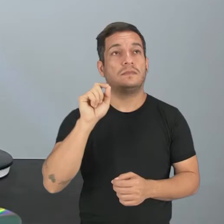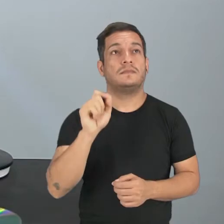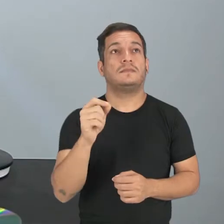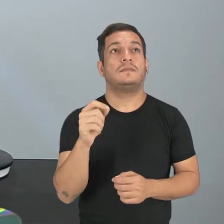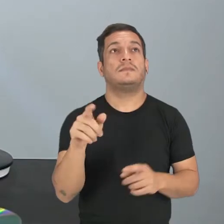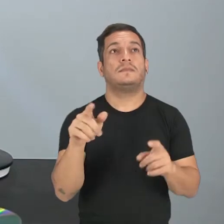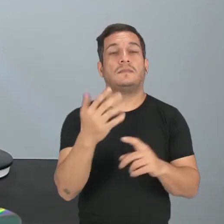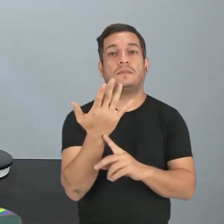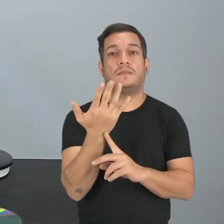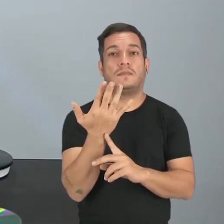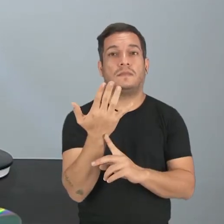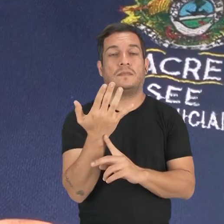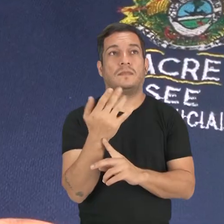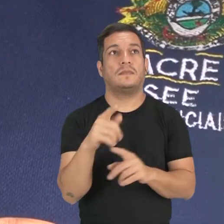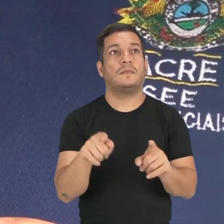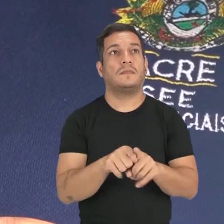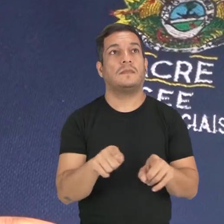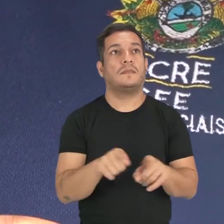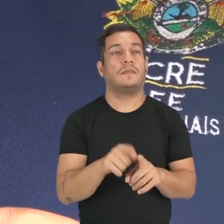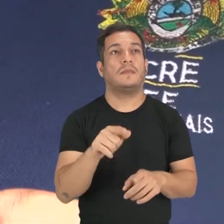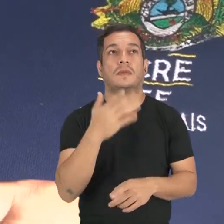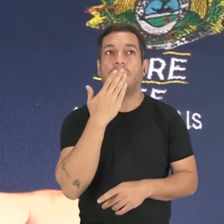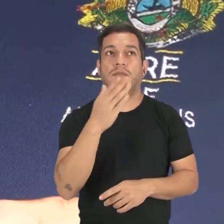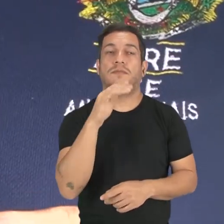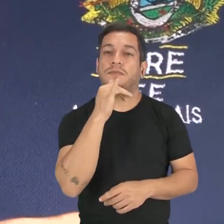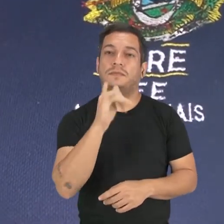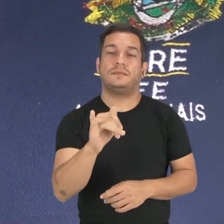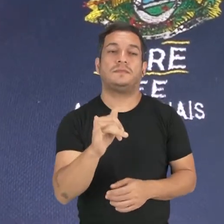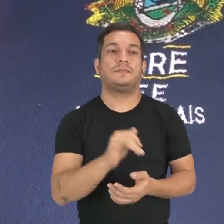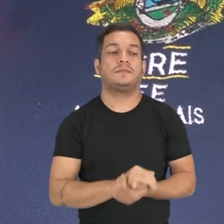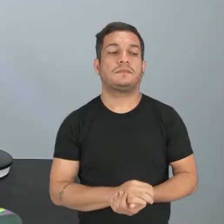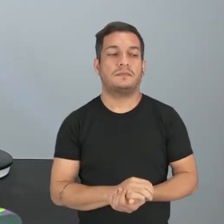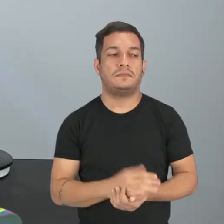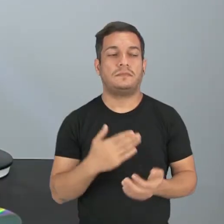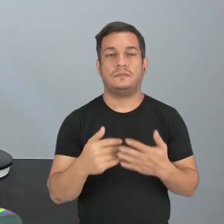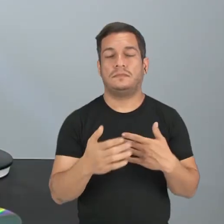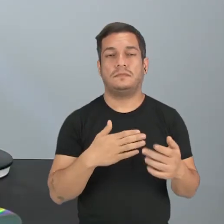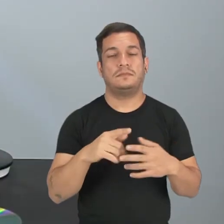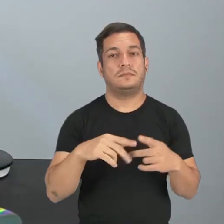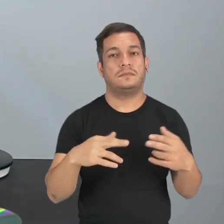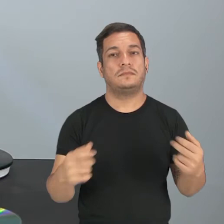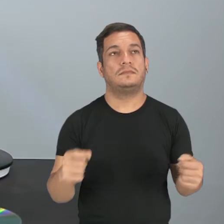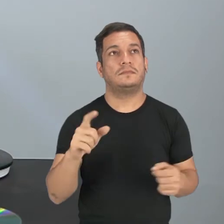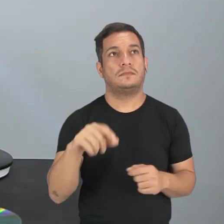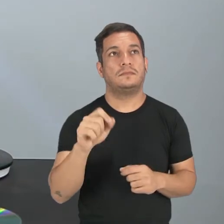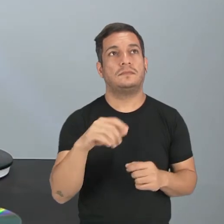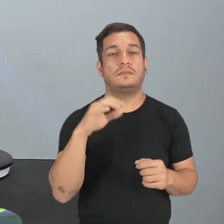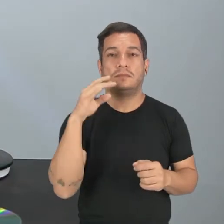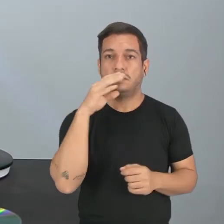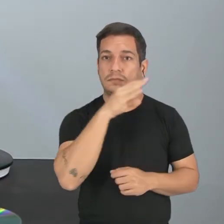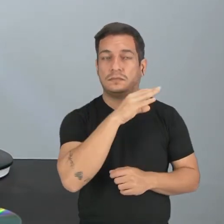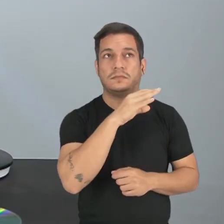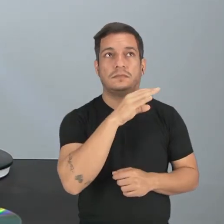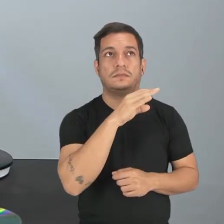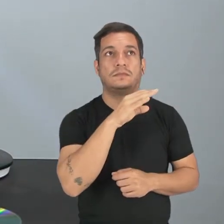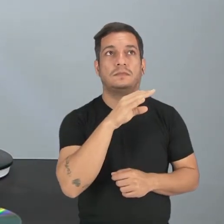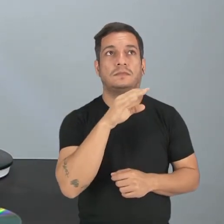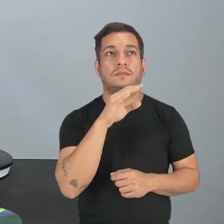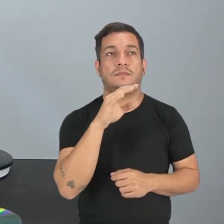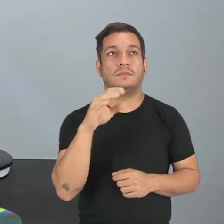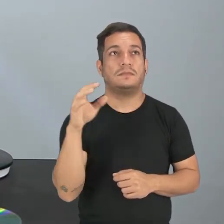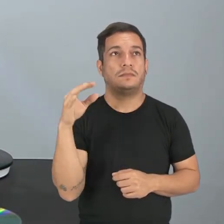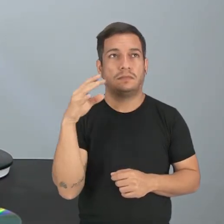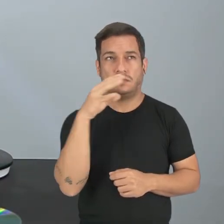fogo também é um tipo de energia. Então, qualquer objeto aquecido com